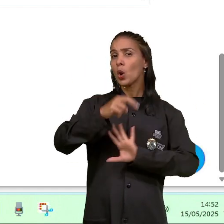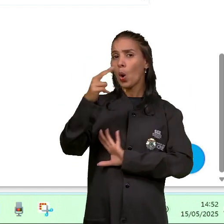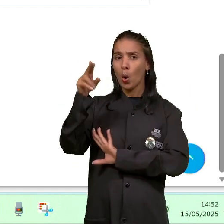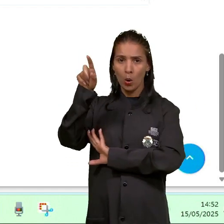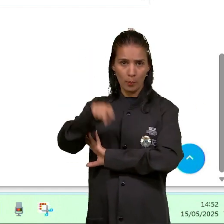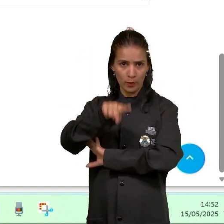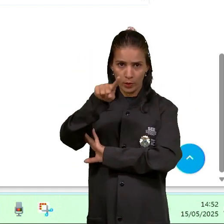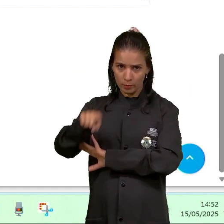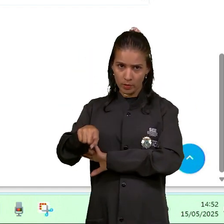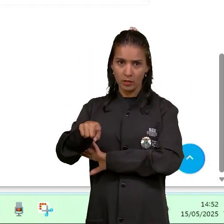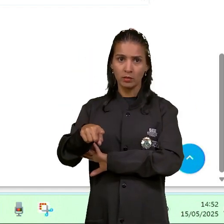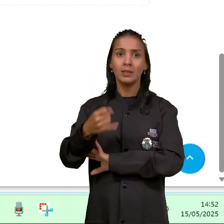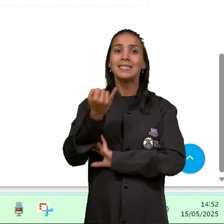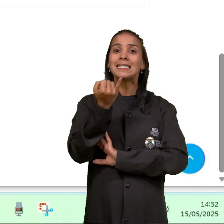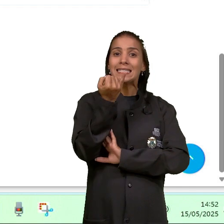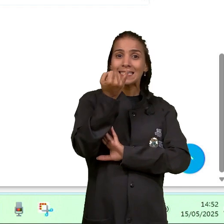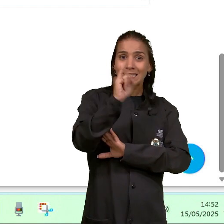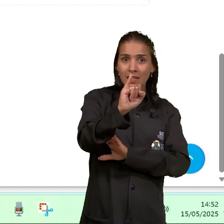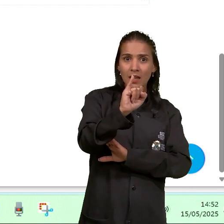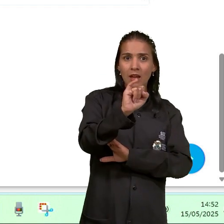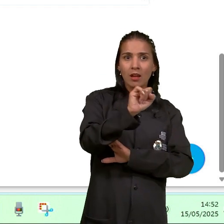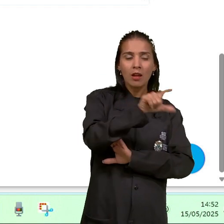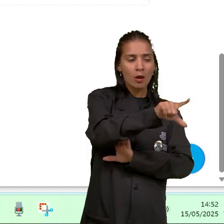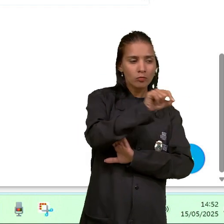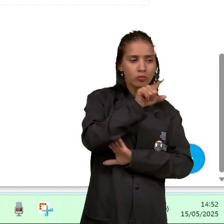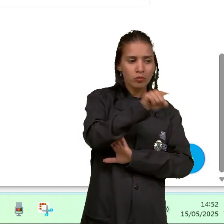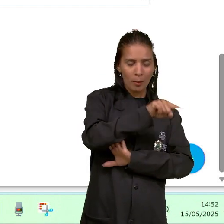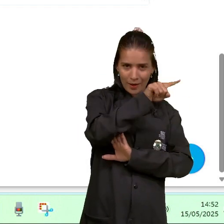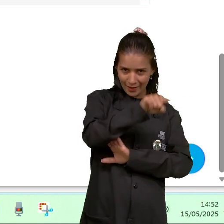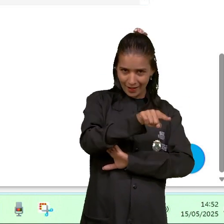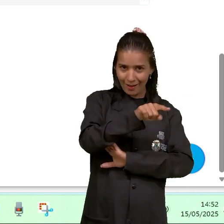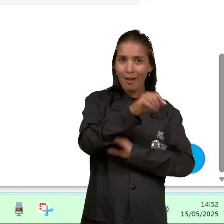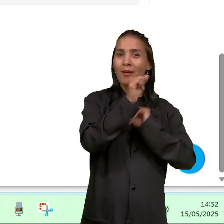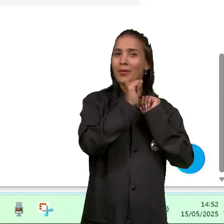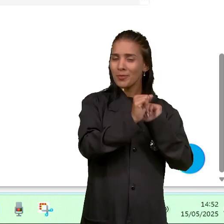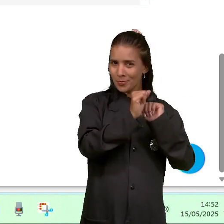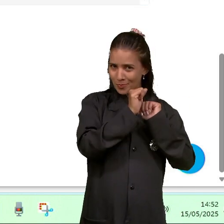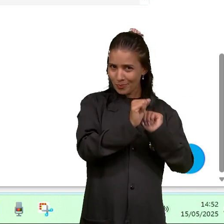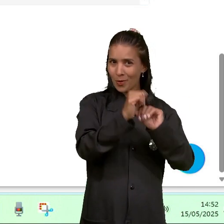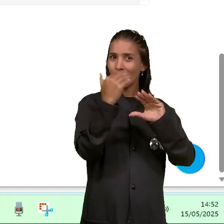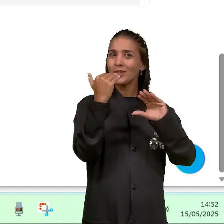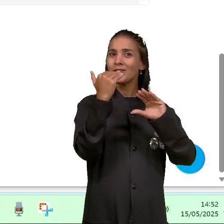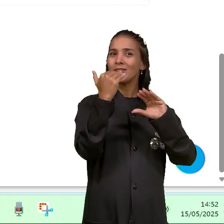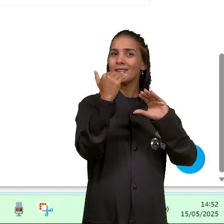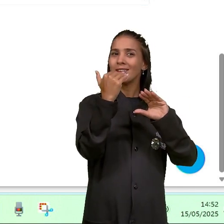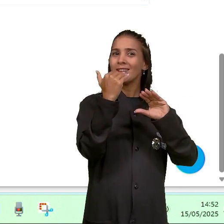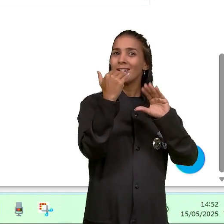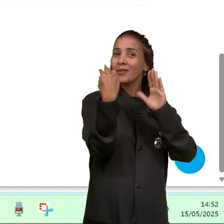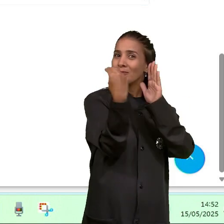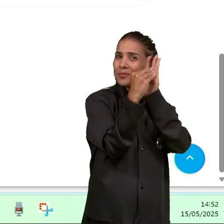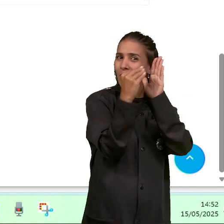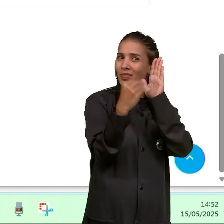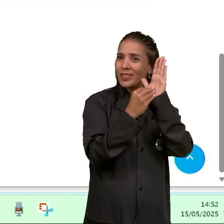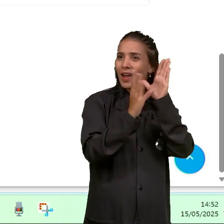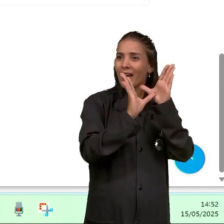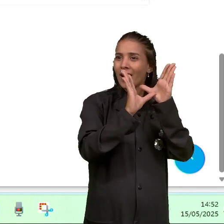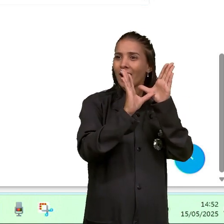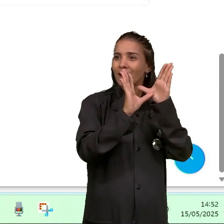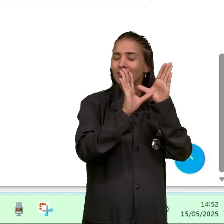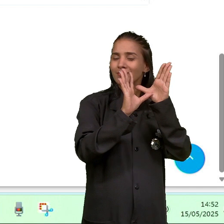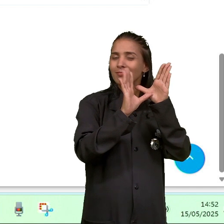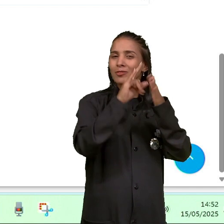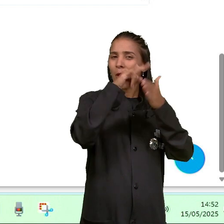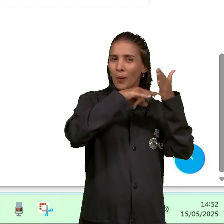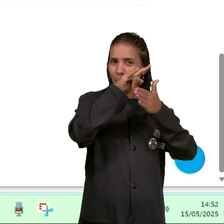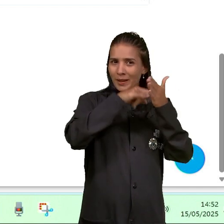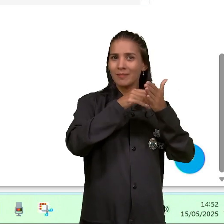marcar, se eu marcar aqui, ó, ele vai poder permitir. Como eu não tenho nenhum documento aqui, ele não vai deixar eu acessar aqui.